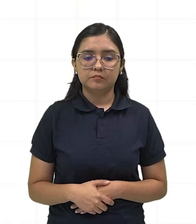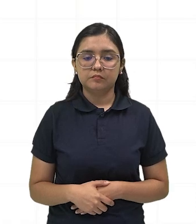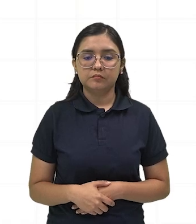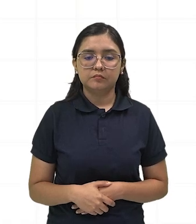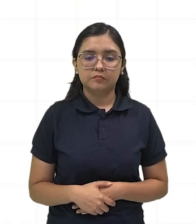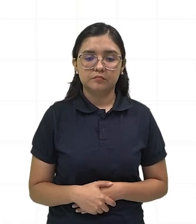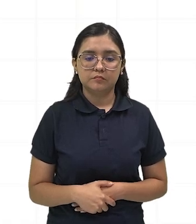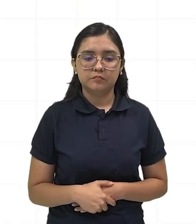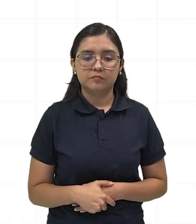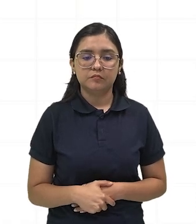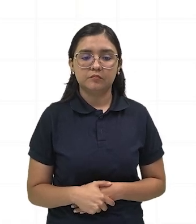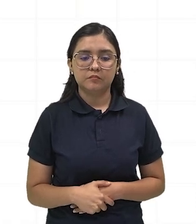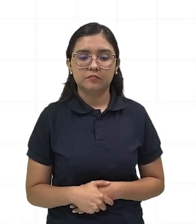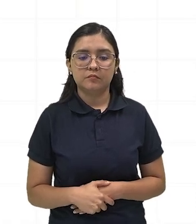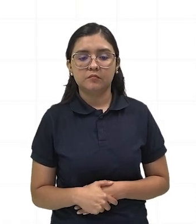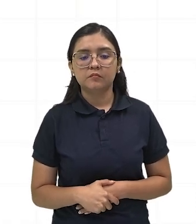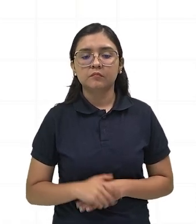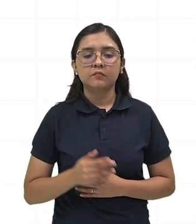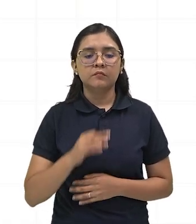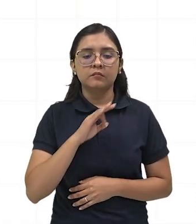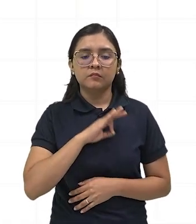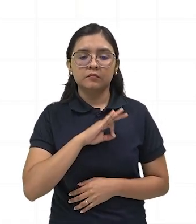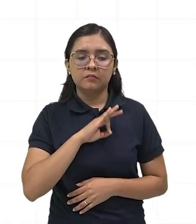né? O que aconteceu com o salário?